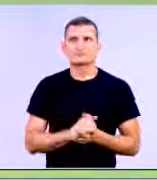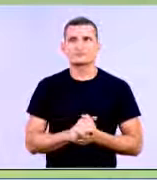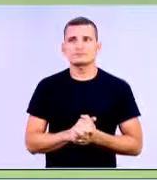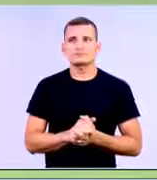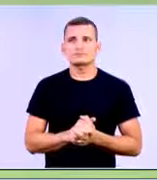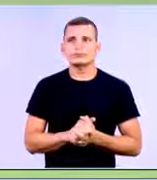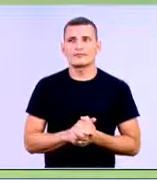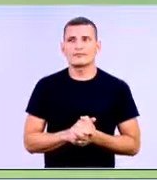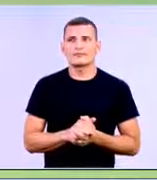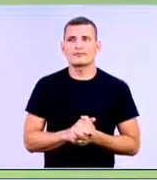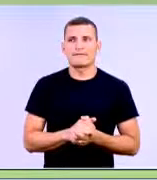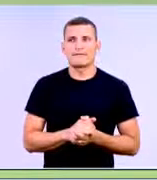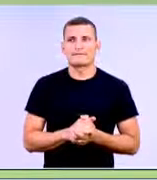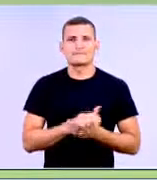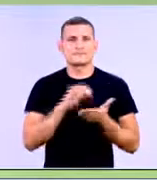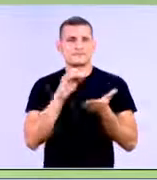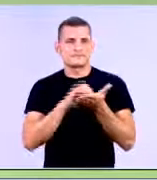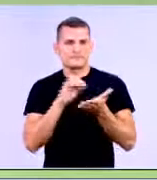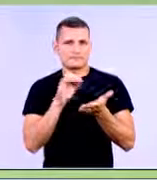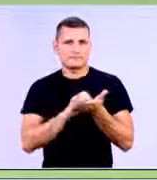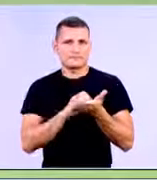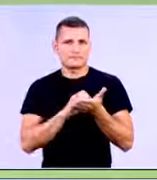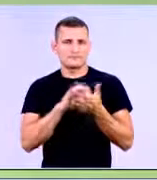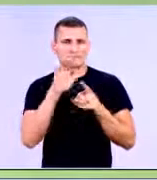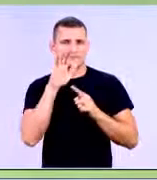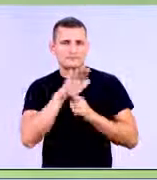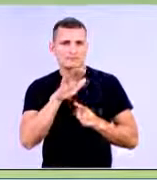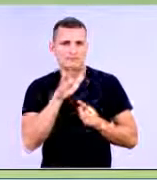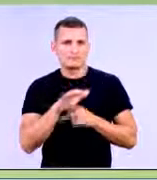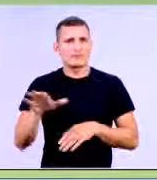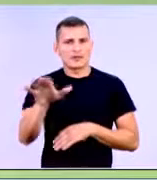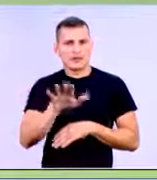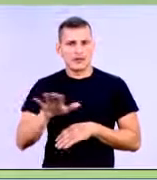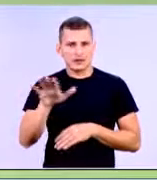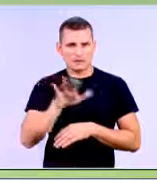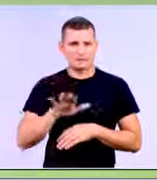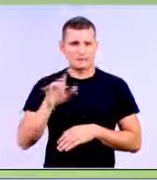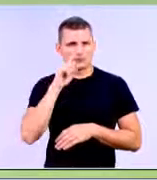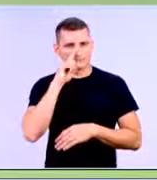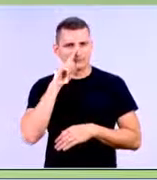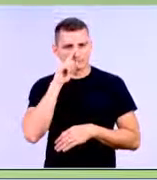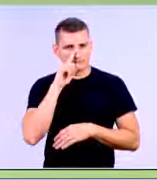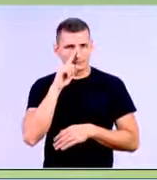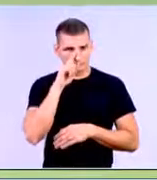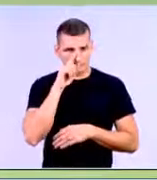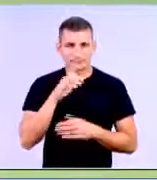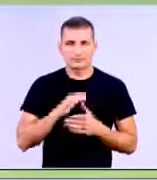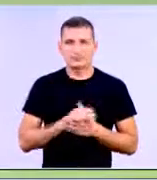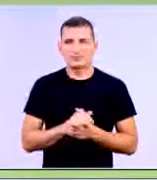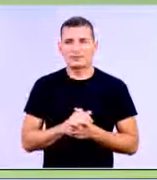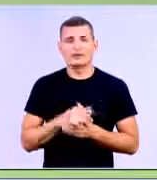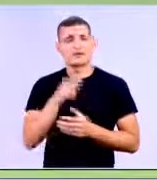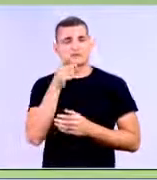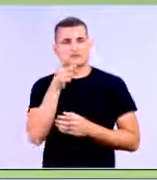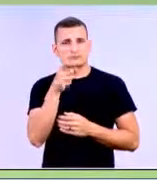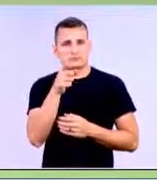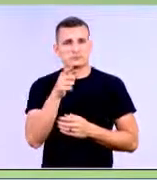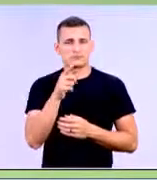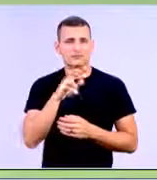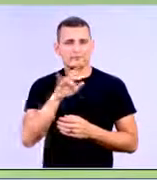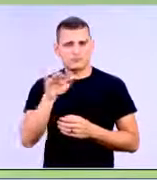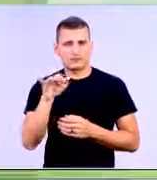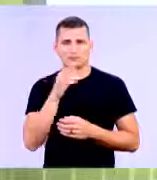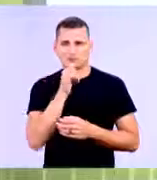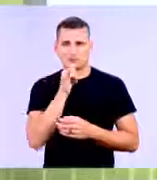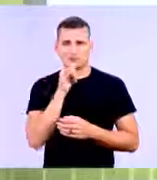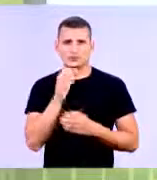de proteção de uma determinada área ameaçada. A partir do momento que você vai dizer, eu estou criando